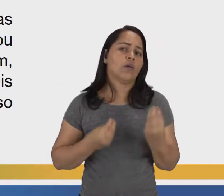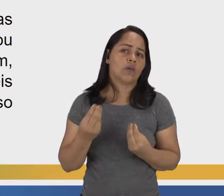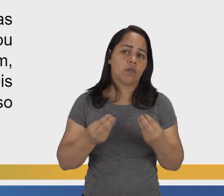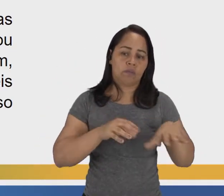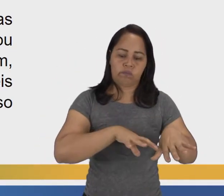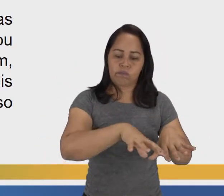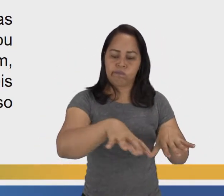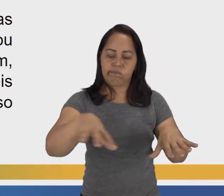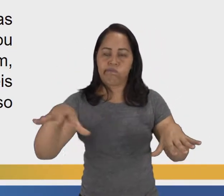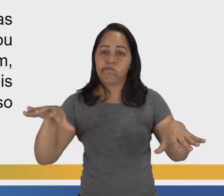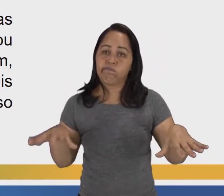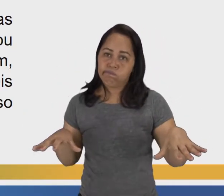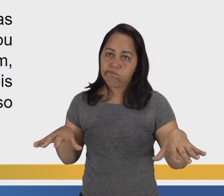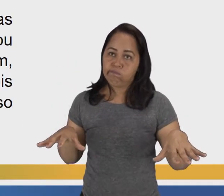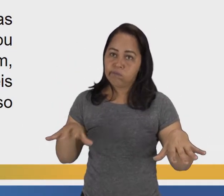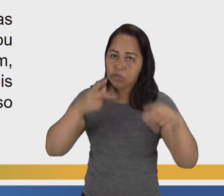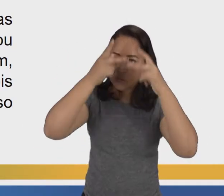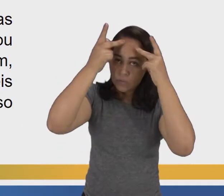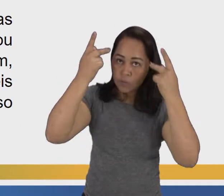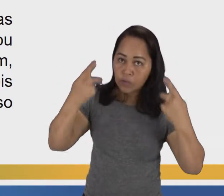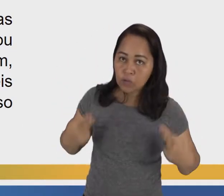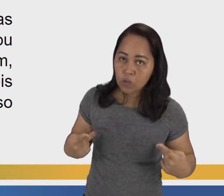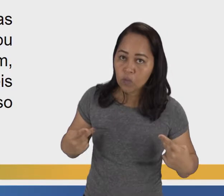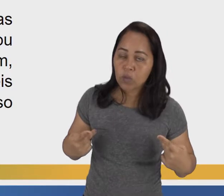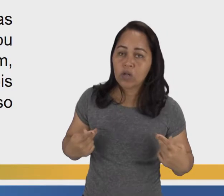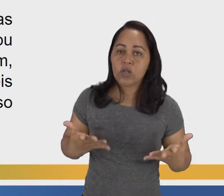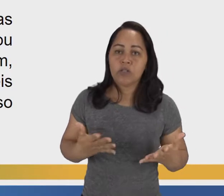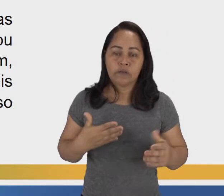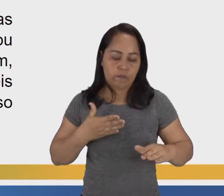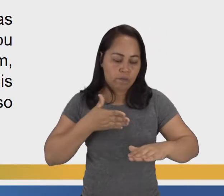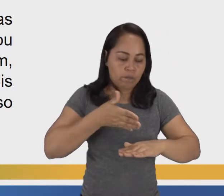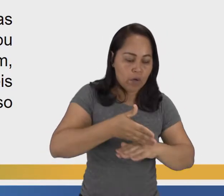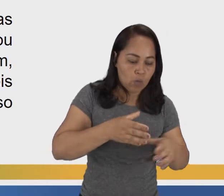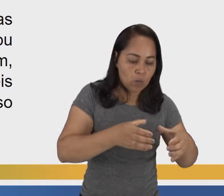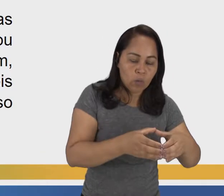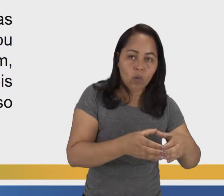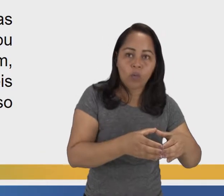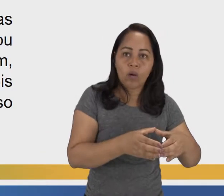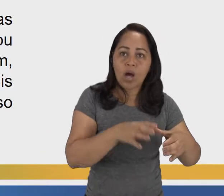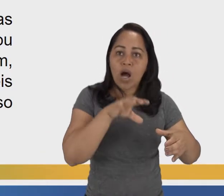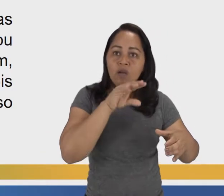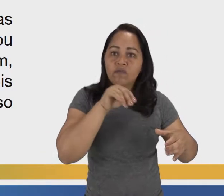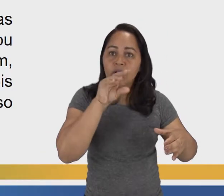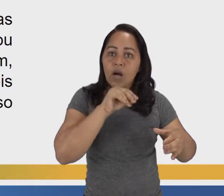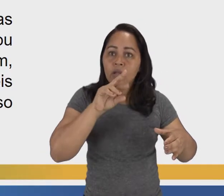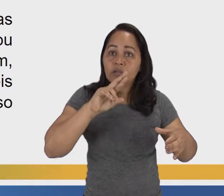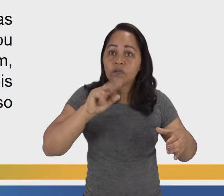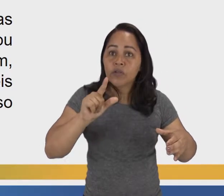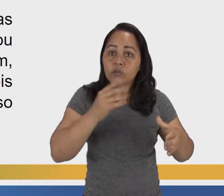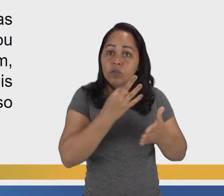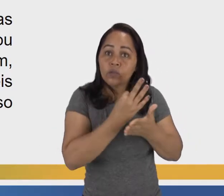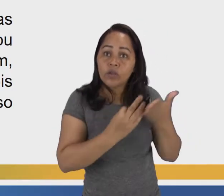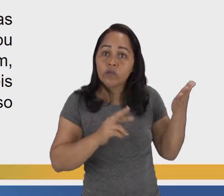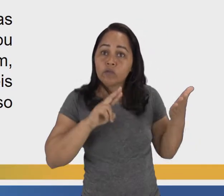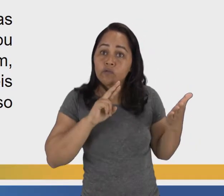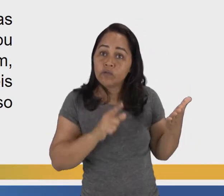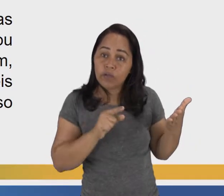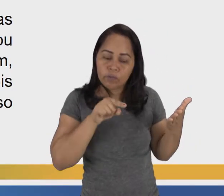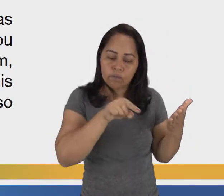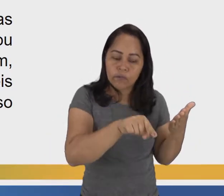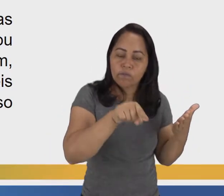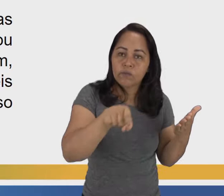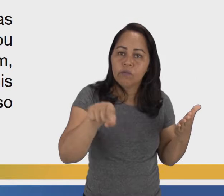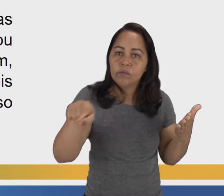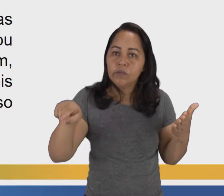atividade humana, ou seja, para cada prática específica de uso da linguagem, elaboram-se continuamente